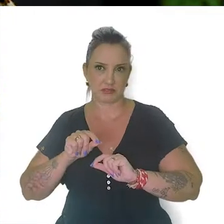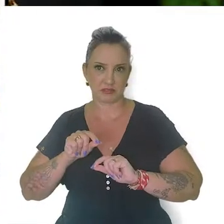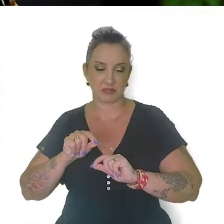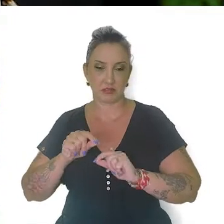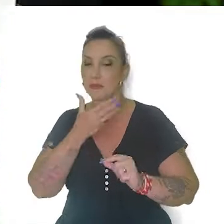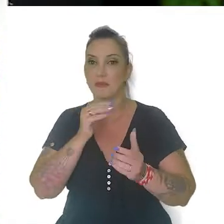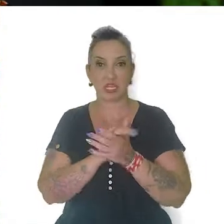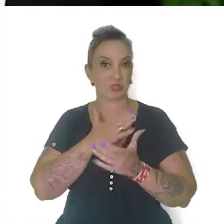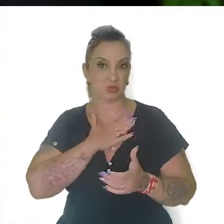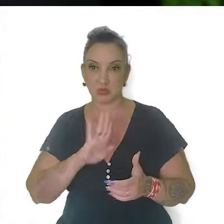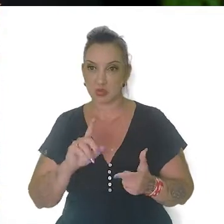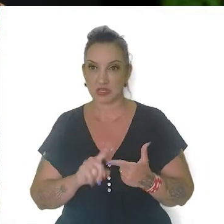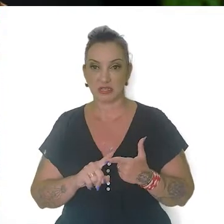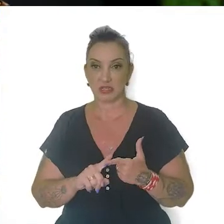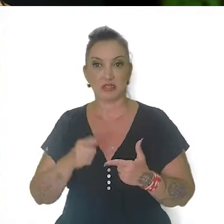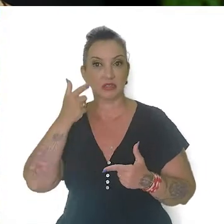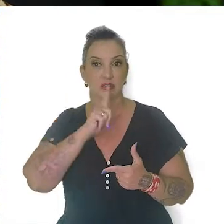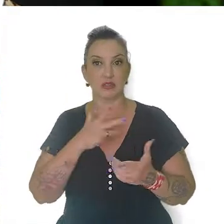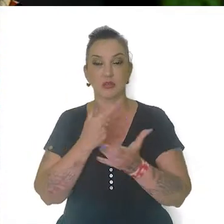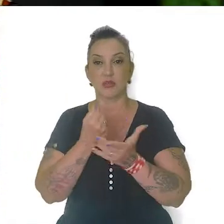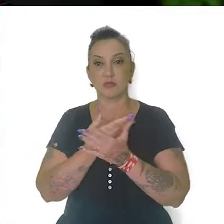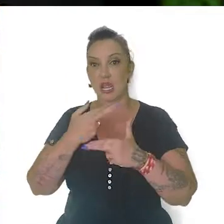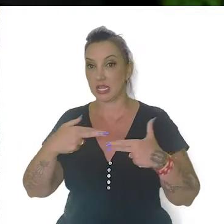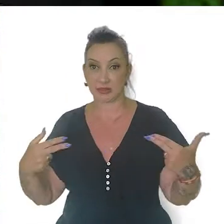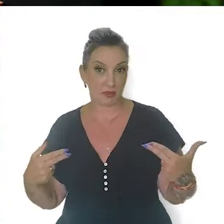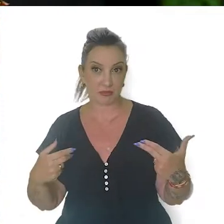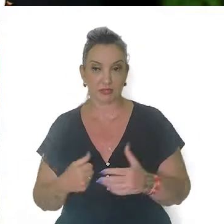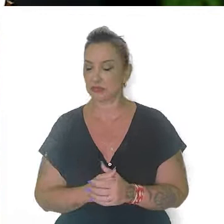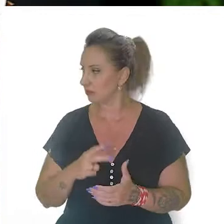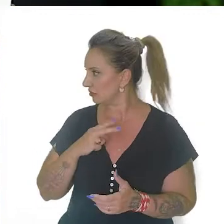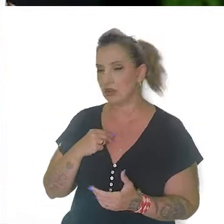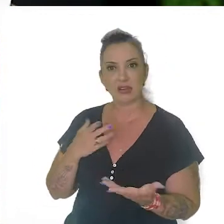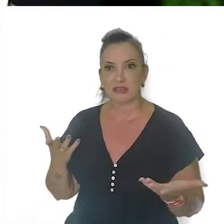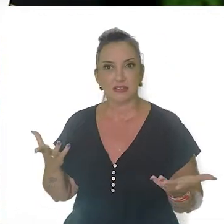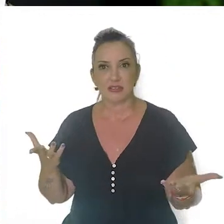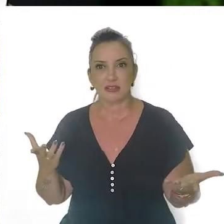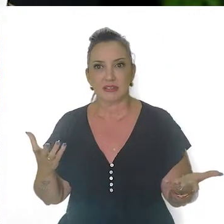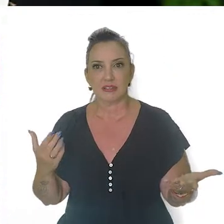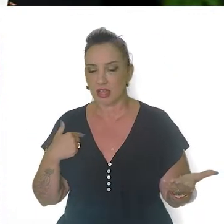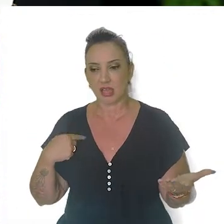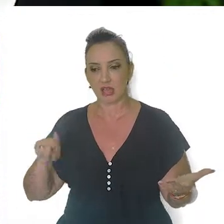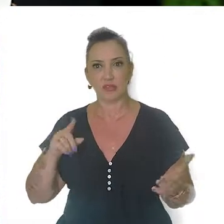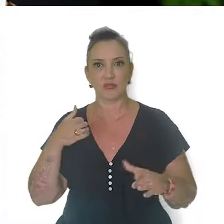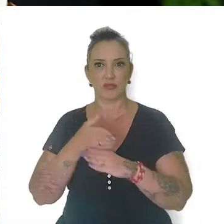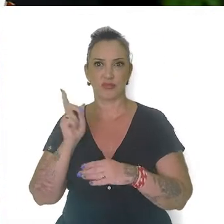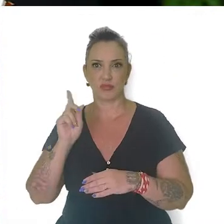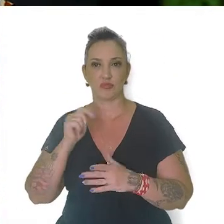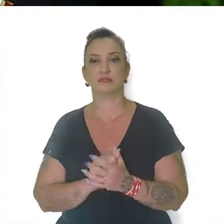Por diversos motivos. Marido que não gosta, não consegue comprar equipamento. E aí eu falava, meu Deus,